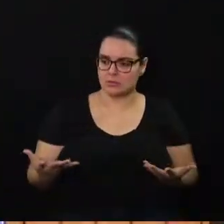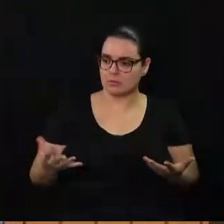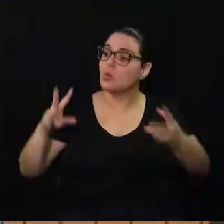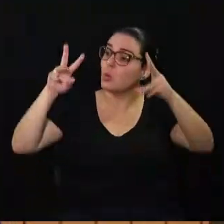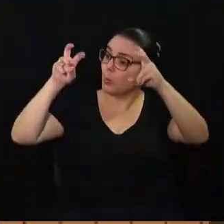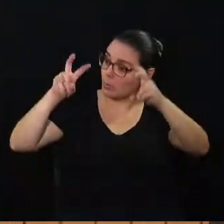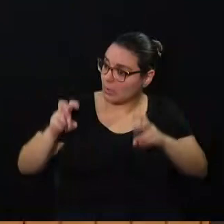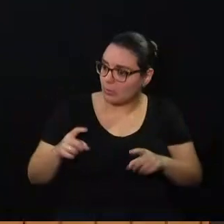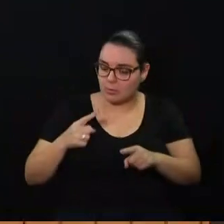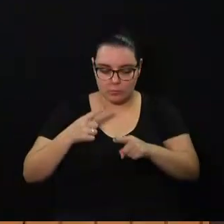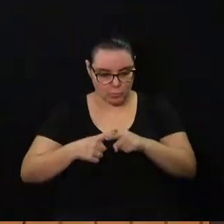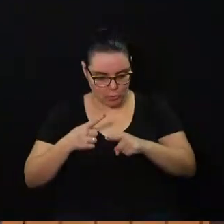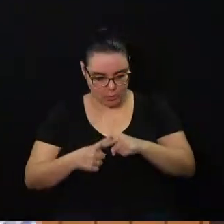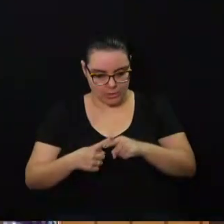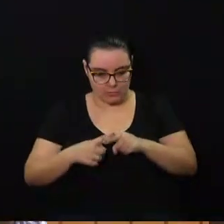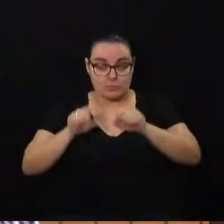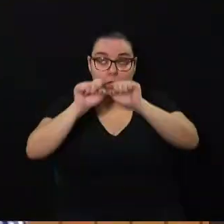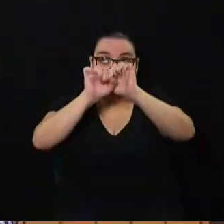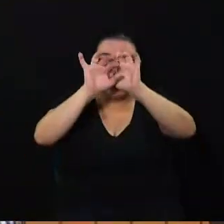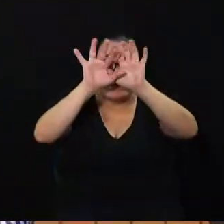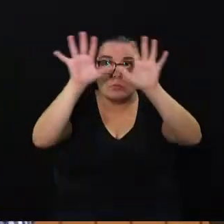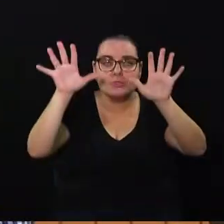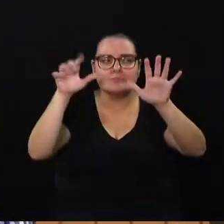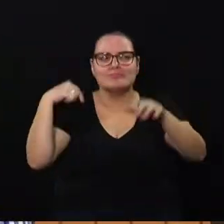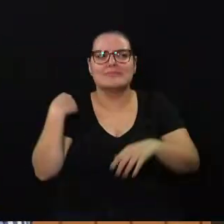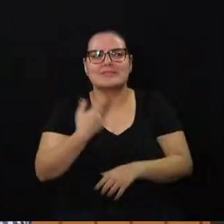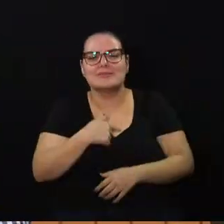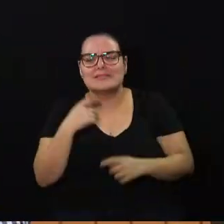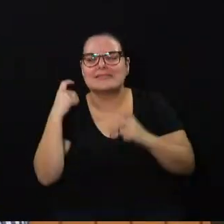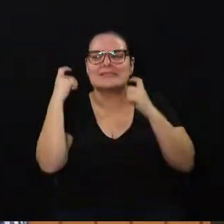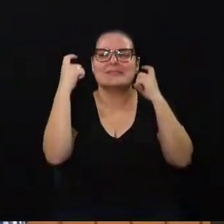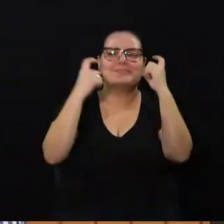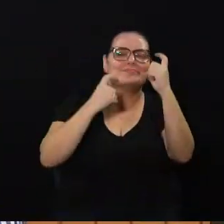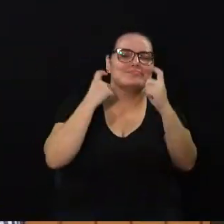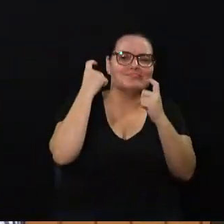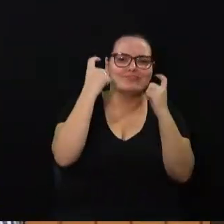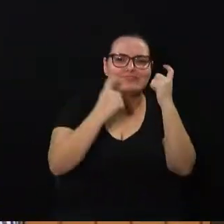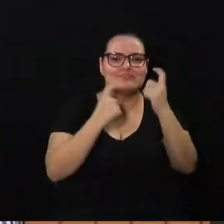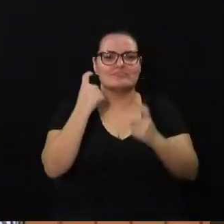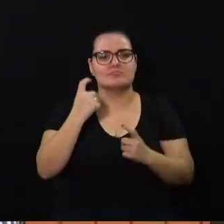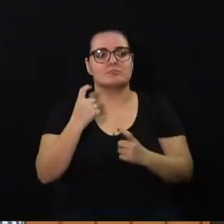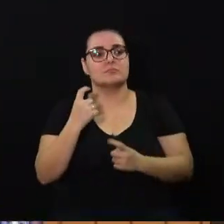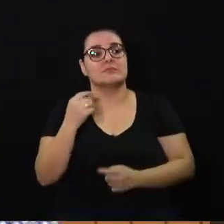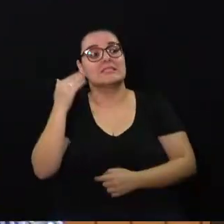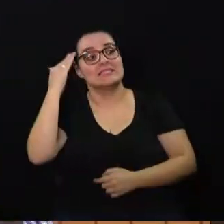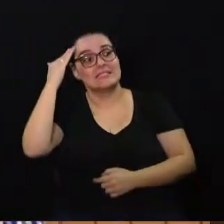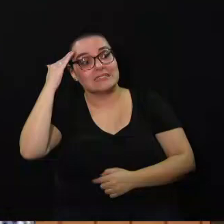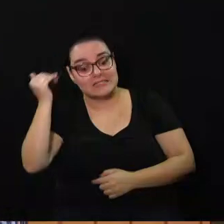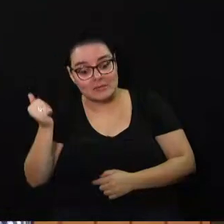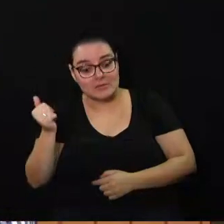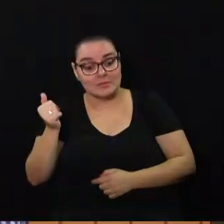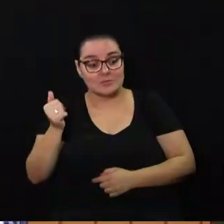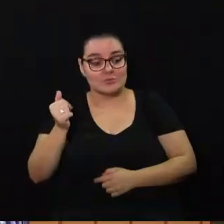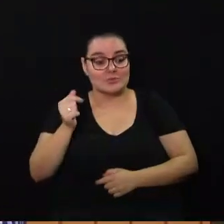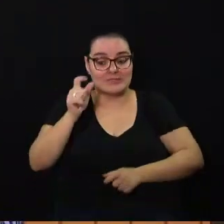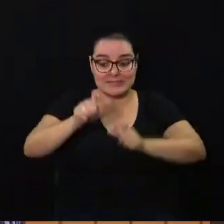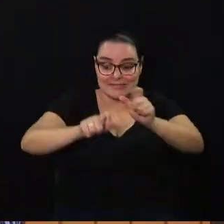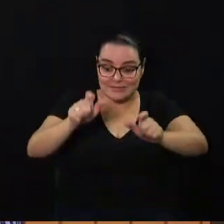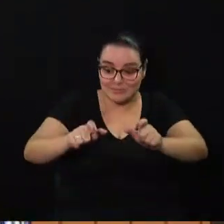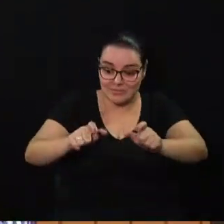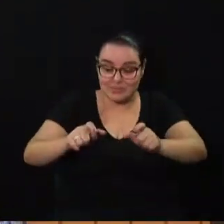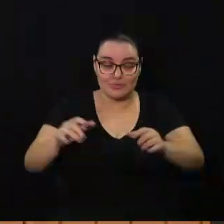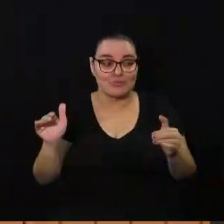assunto porque nos traz grandes preocupações e sabemos da demanda que é enorme na cidade de